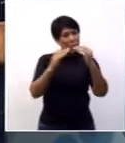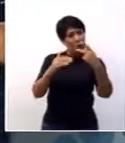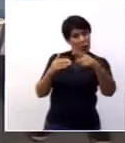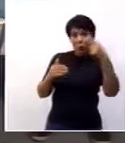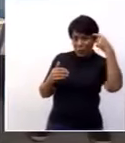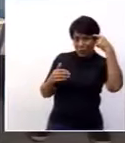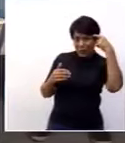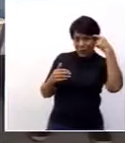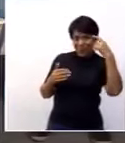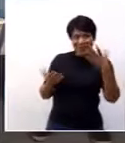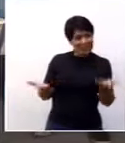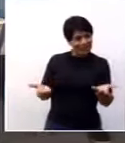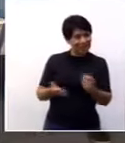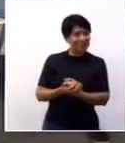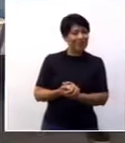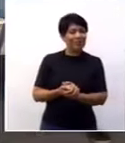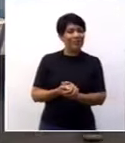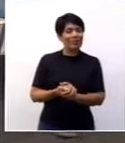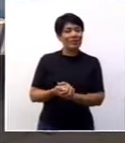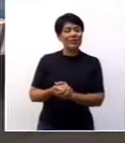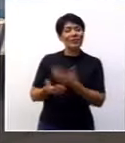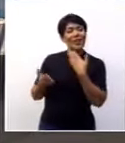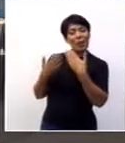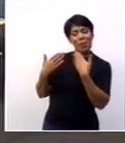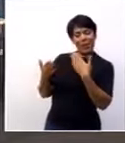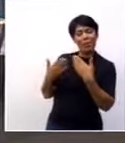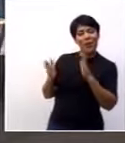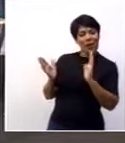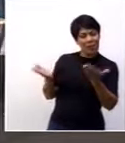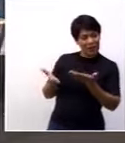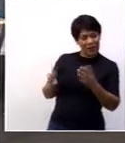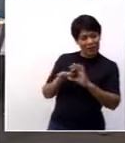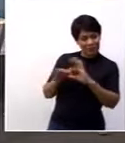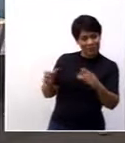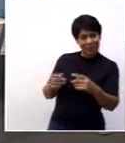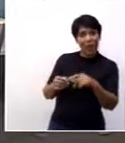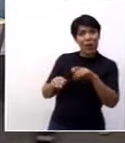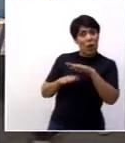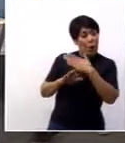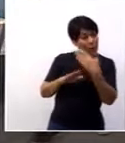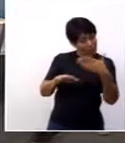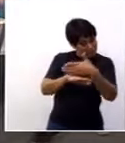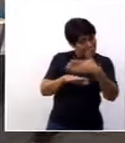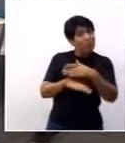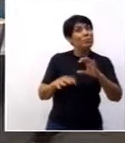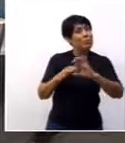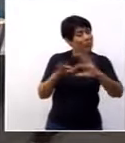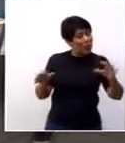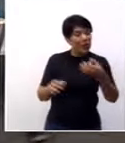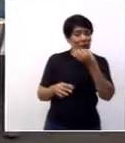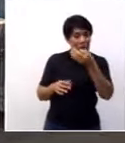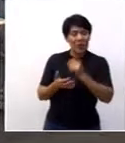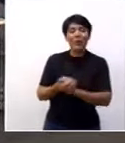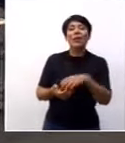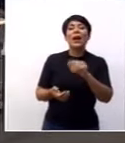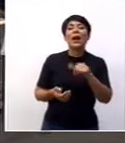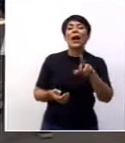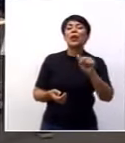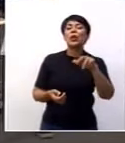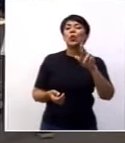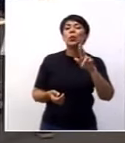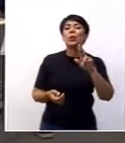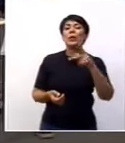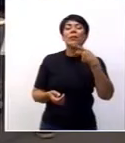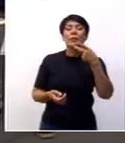aberto, professor? Podemos? Chat aberto. E aí, alguém já escreveu? Vamos lá, todo mundo participando. O Arthur já está